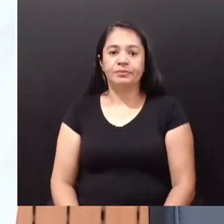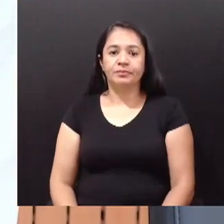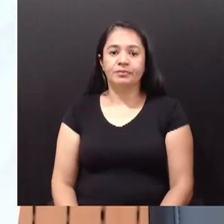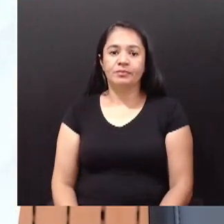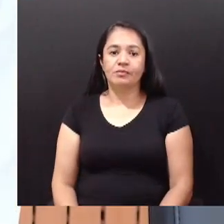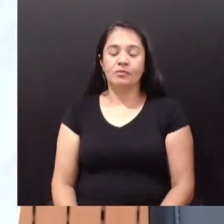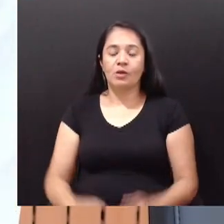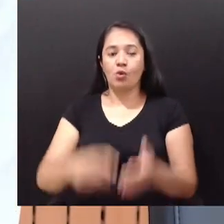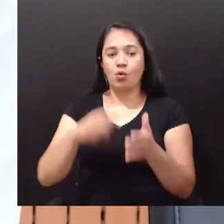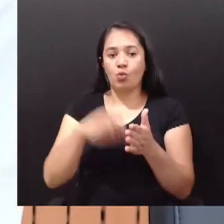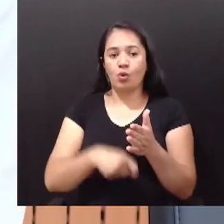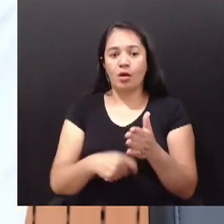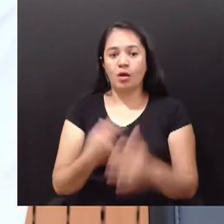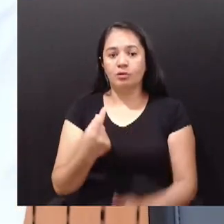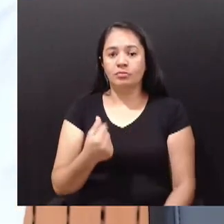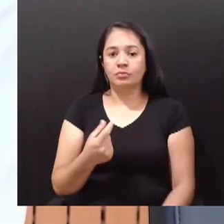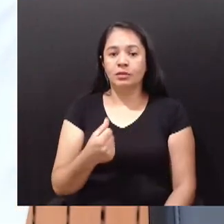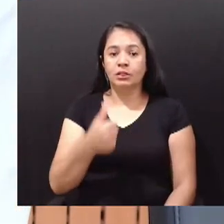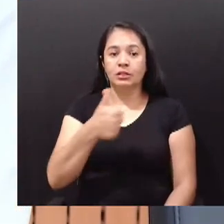de R$